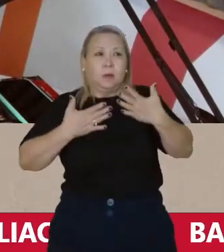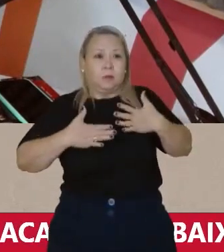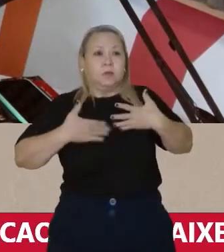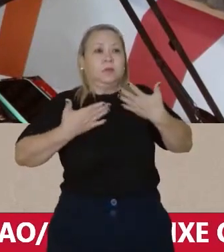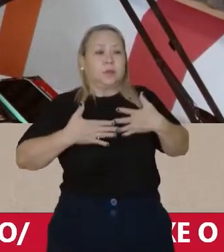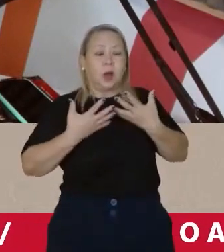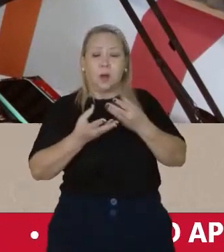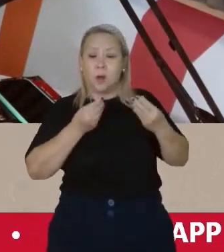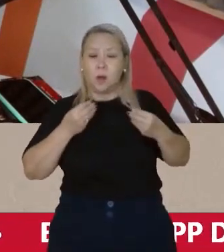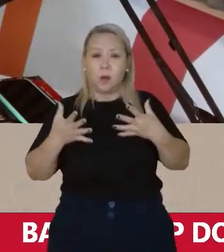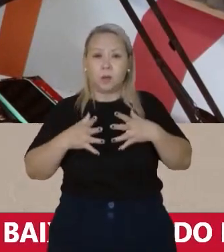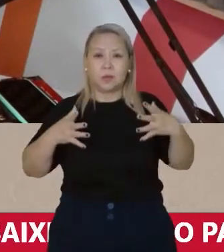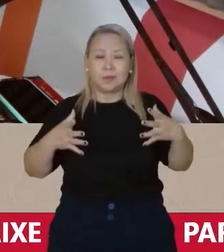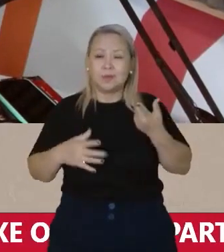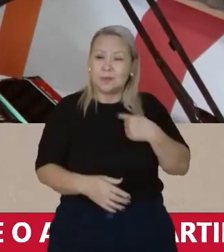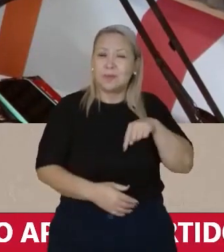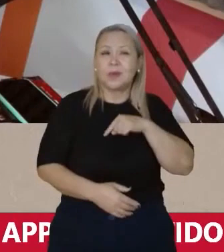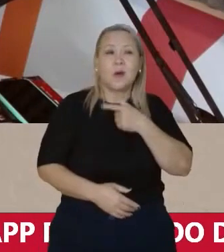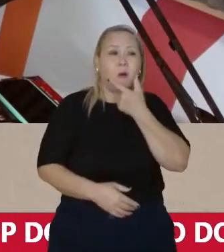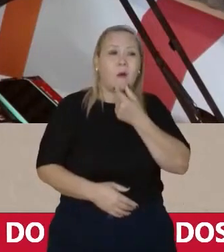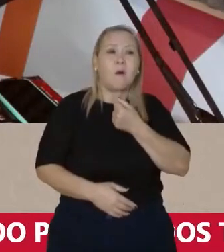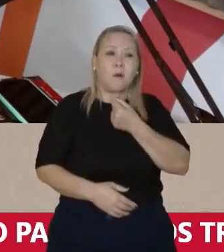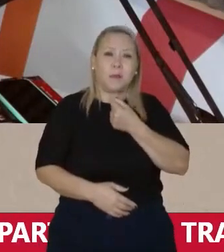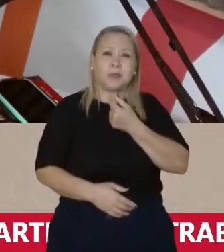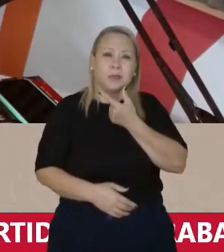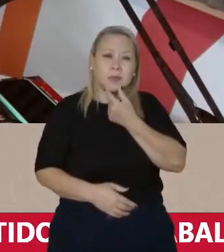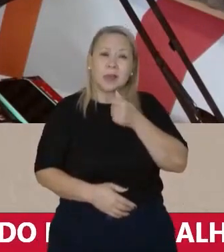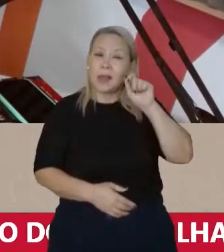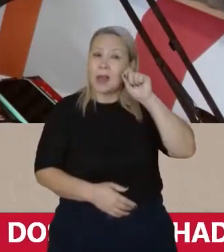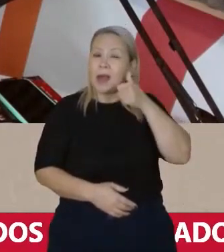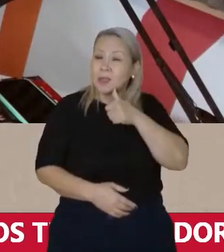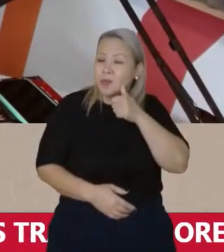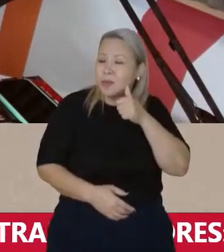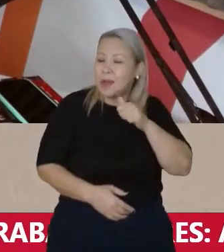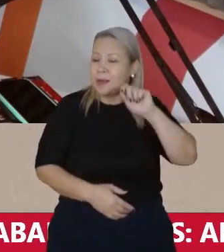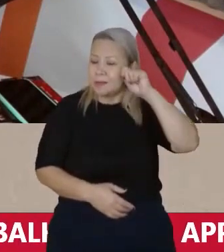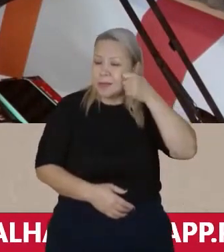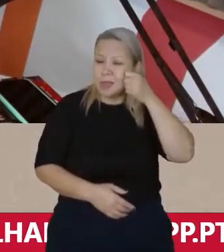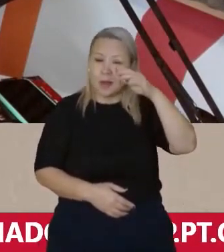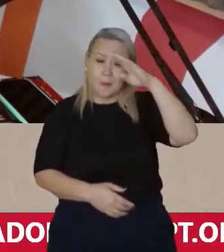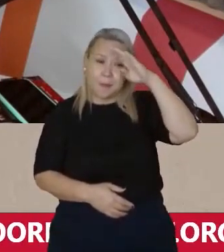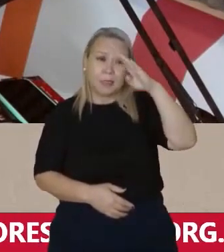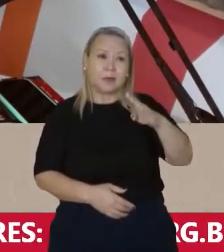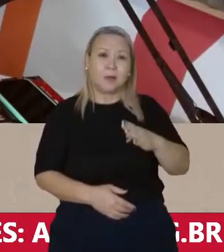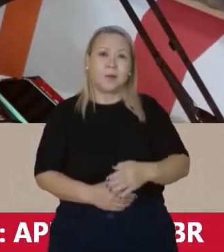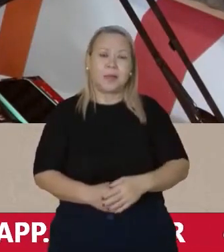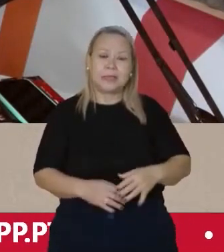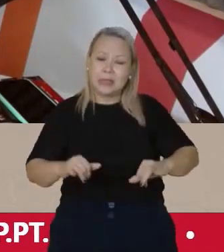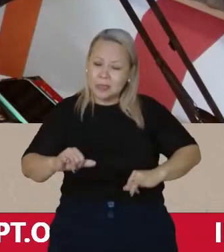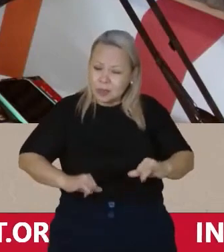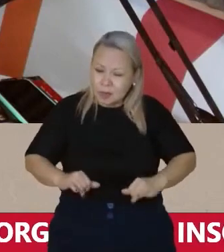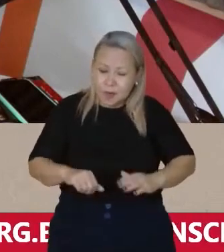grande, porque para nós, homens, as mulheres negras, principalmente, que as mulheres negras acabam sofrendo